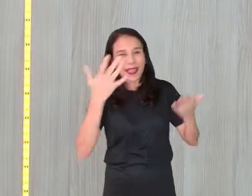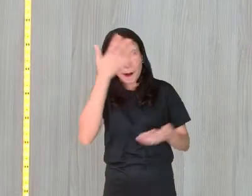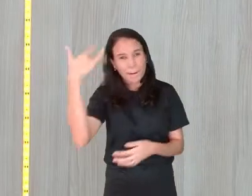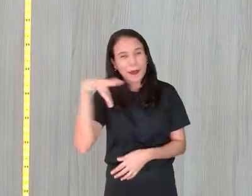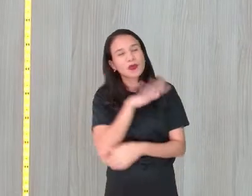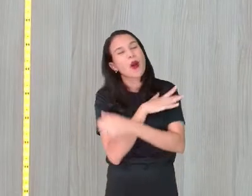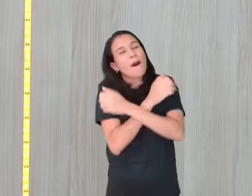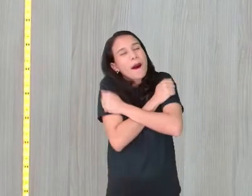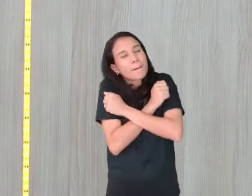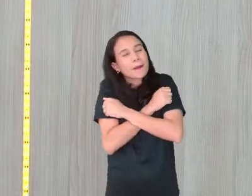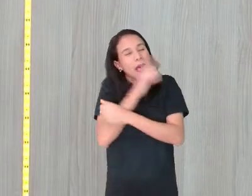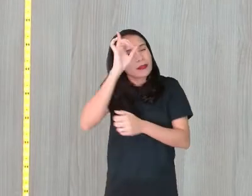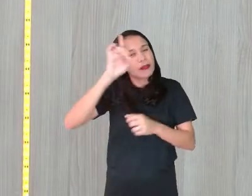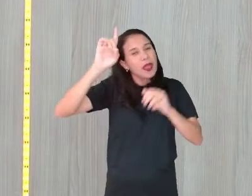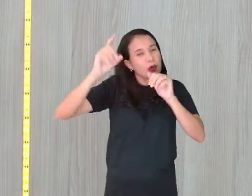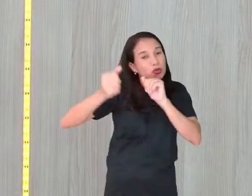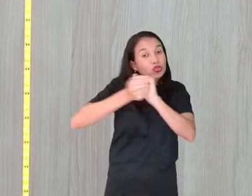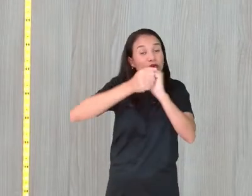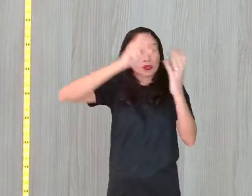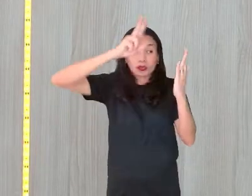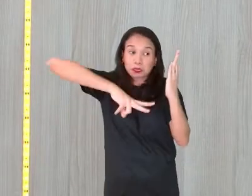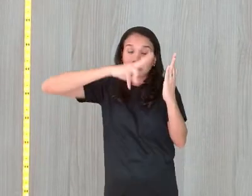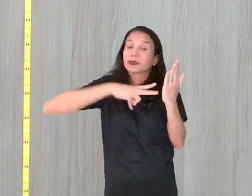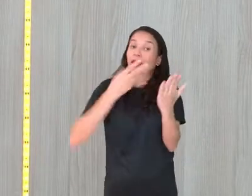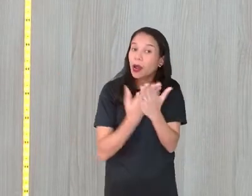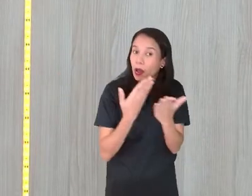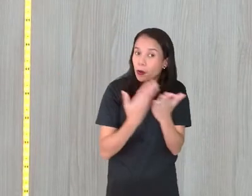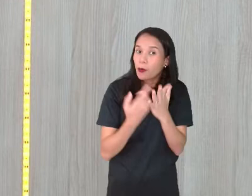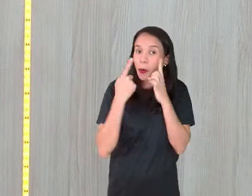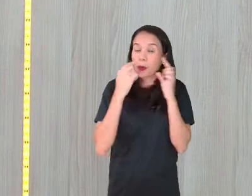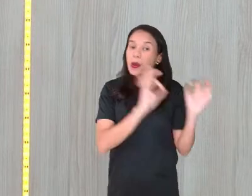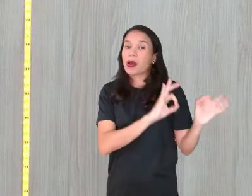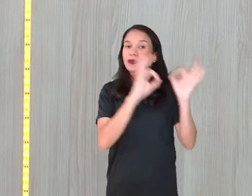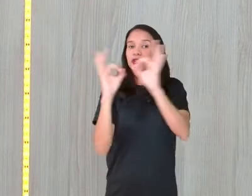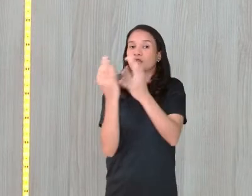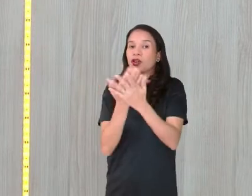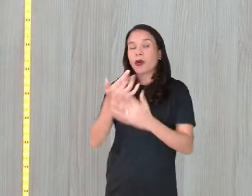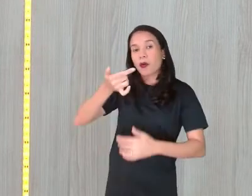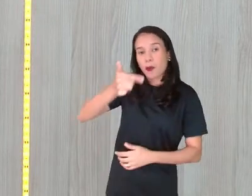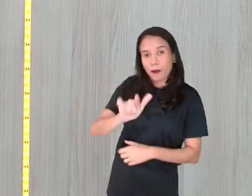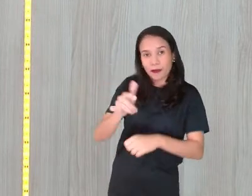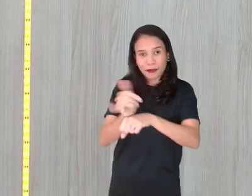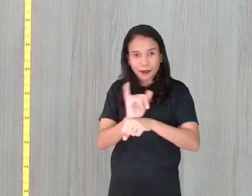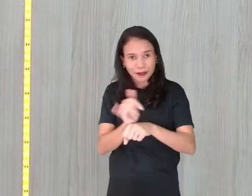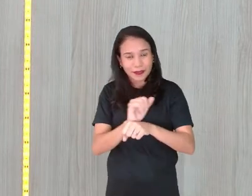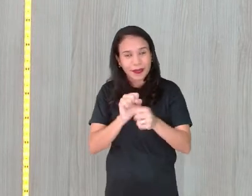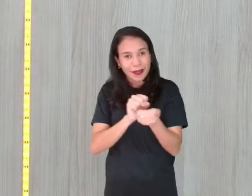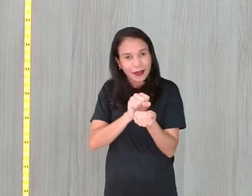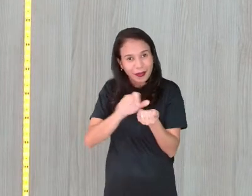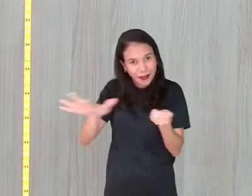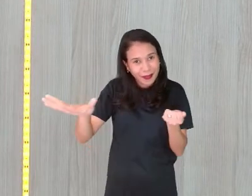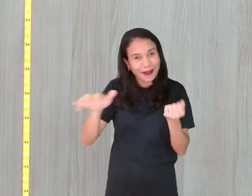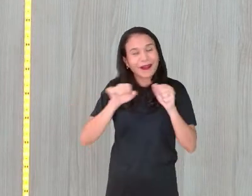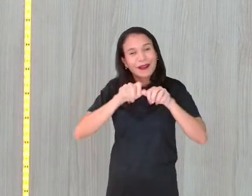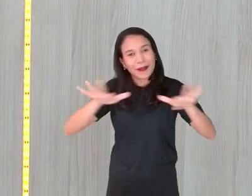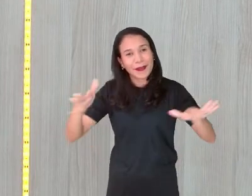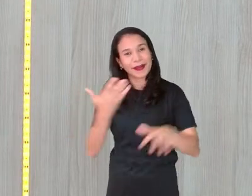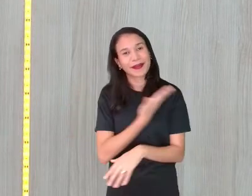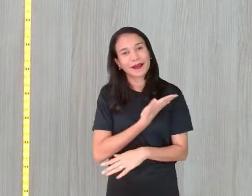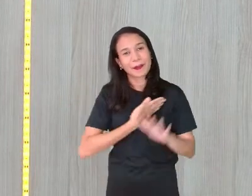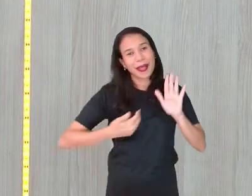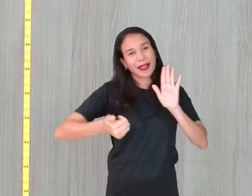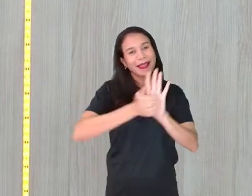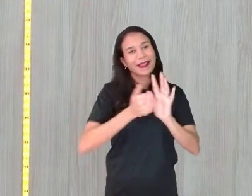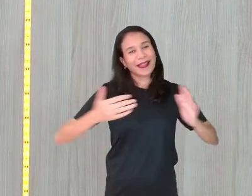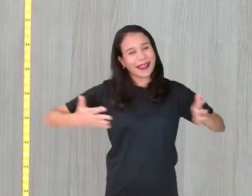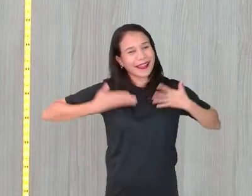um abraço, fique com Deus, dá uma lidinha, dá uma estudada, revê a aula depois aí no YouTube, tá? Compartilha, dá o like e é